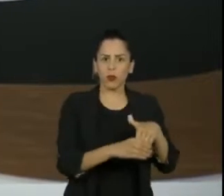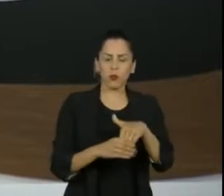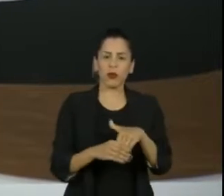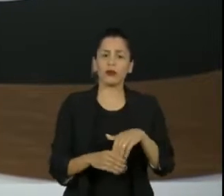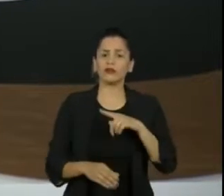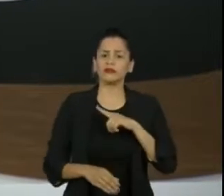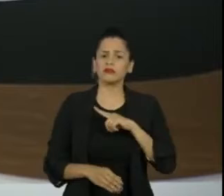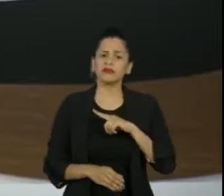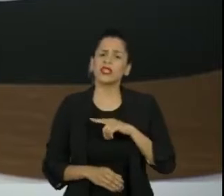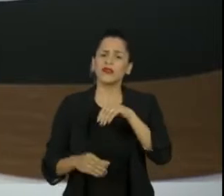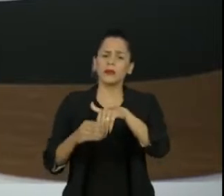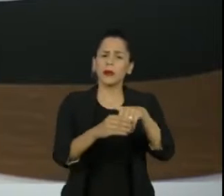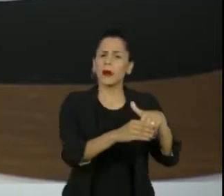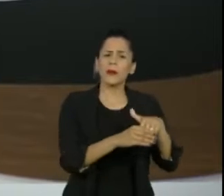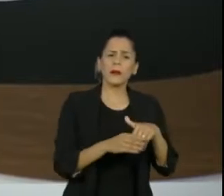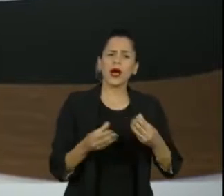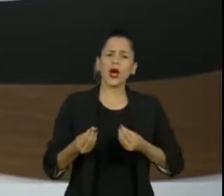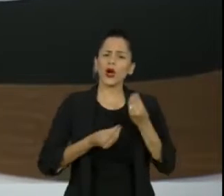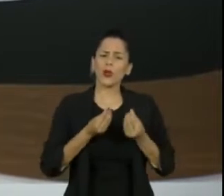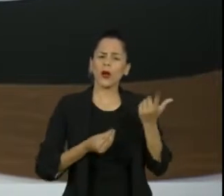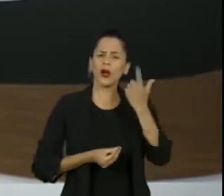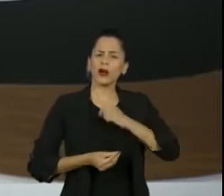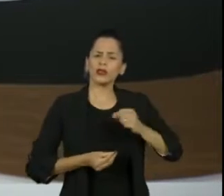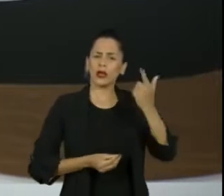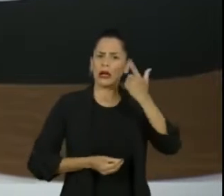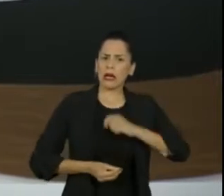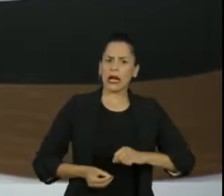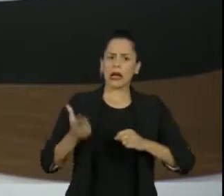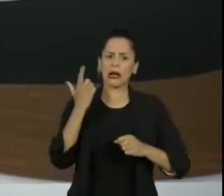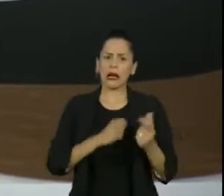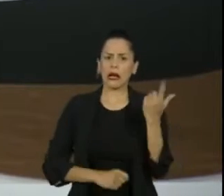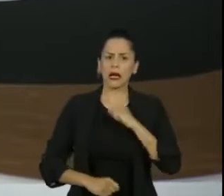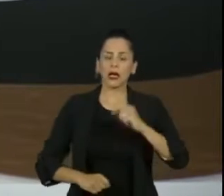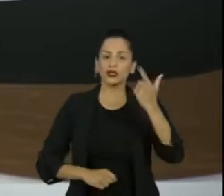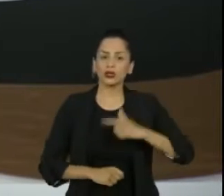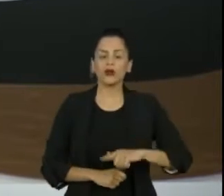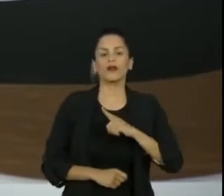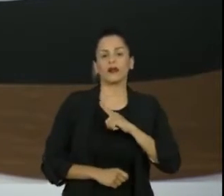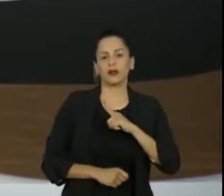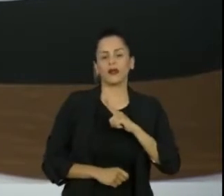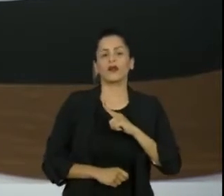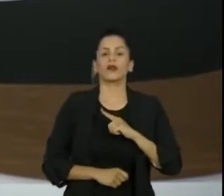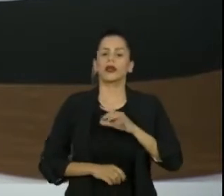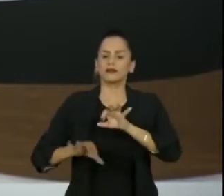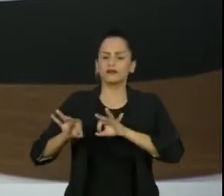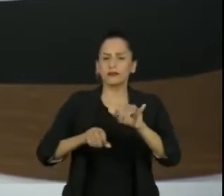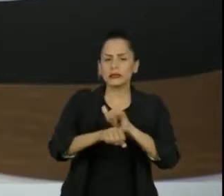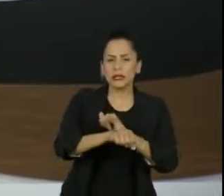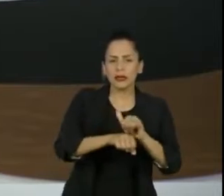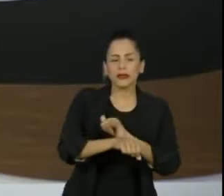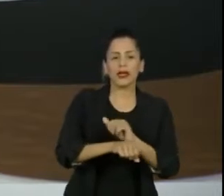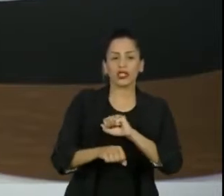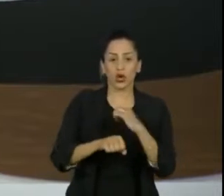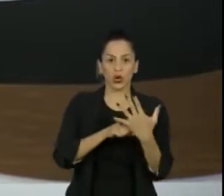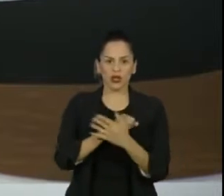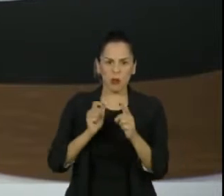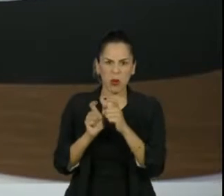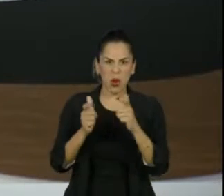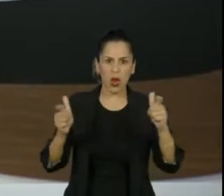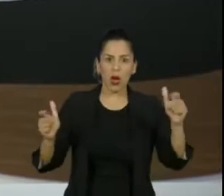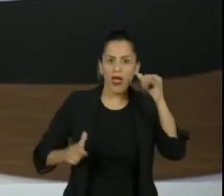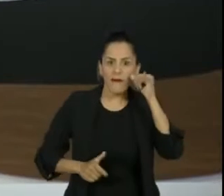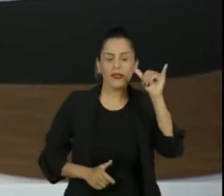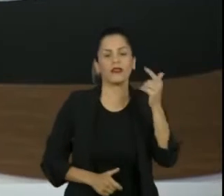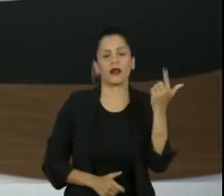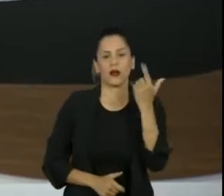sobressaltos foi uma gestão bem-sucedida em evitar a explosão de casos e mortes por Covid-19 no auge da